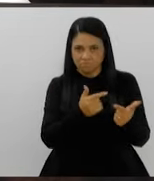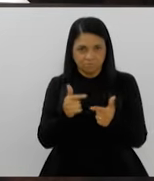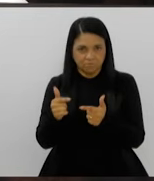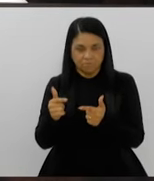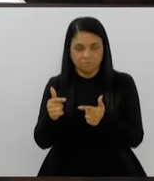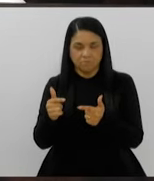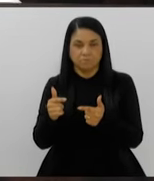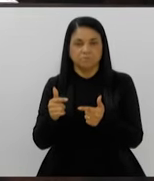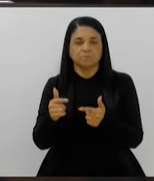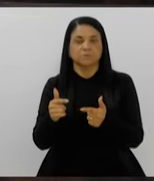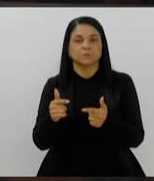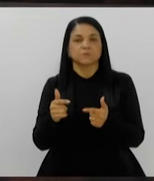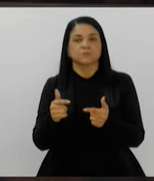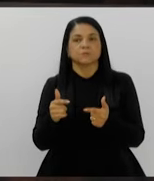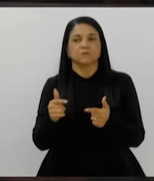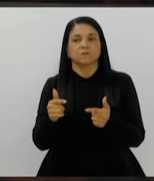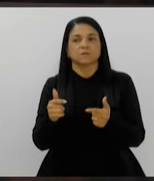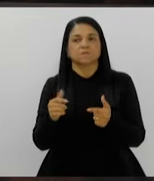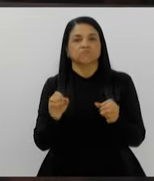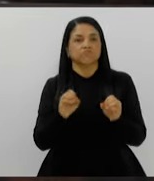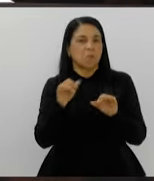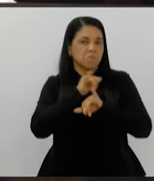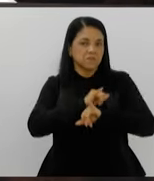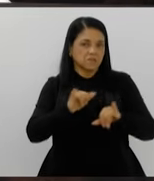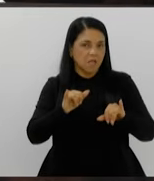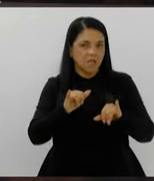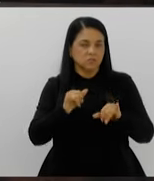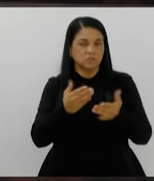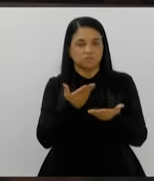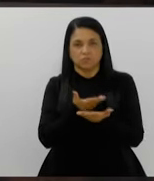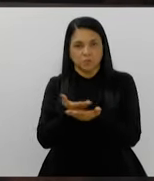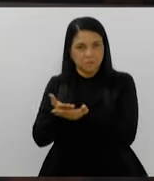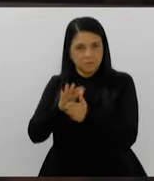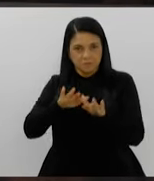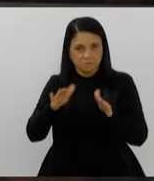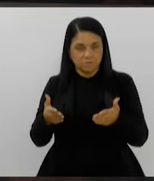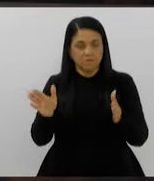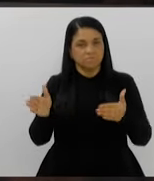nenhum orador escrito, nenhuma mensagem sobre a mesa, dou como encerrada a sessão.